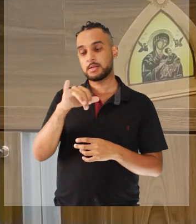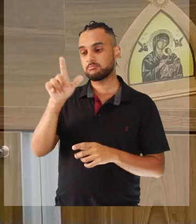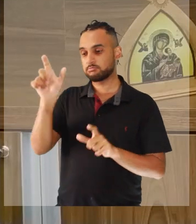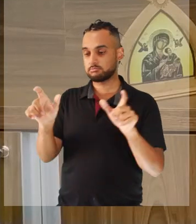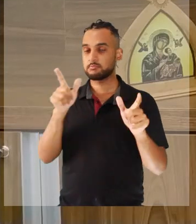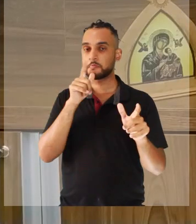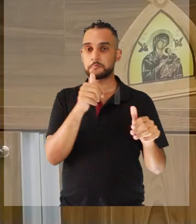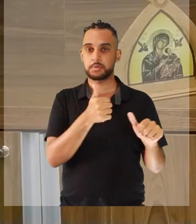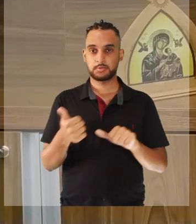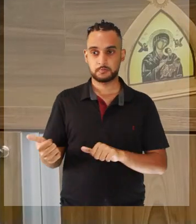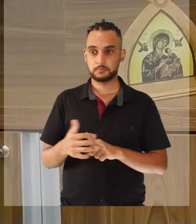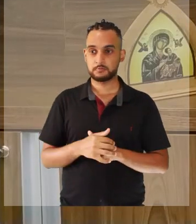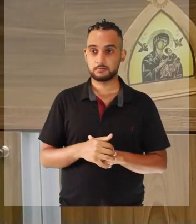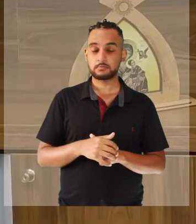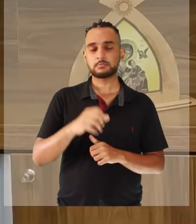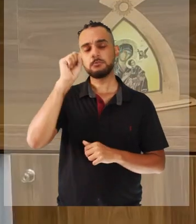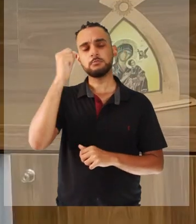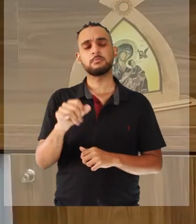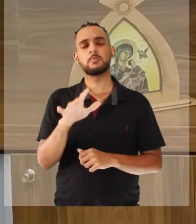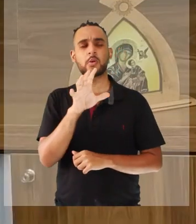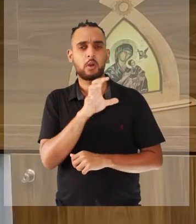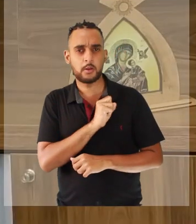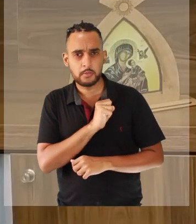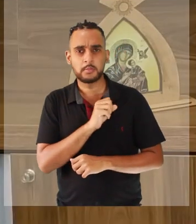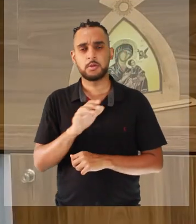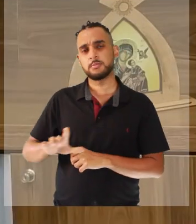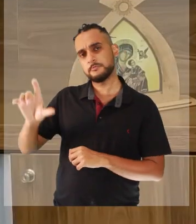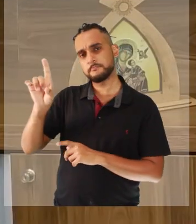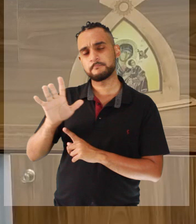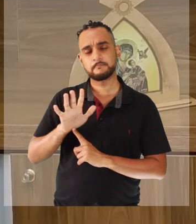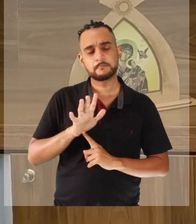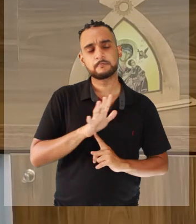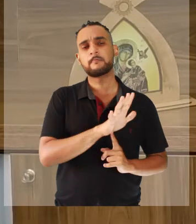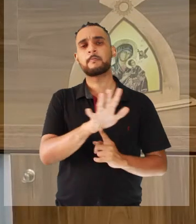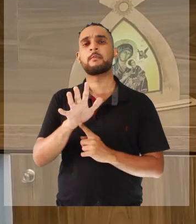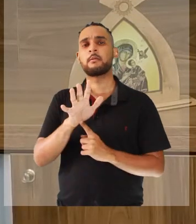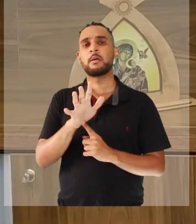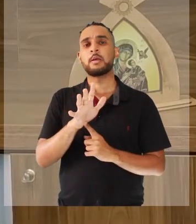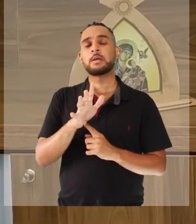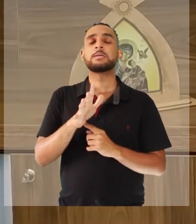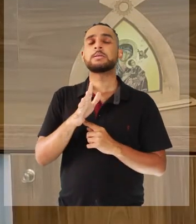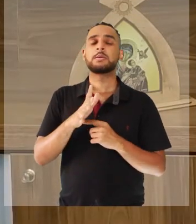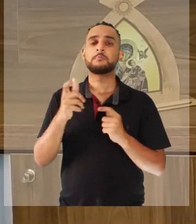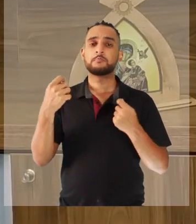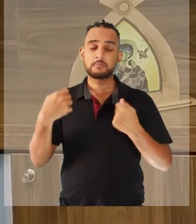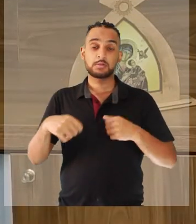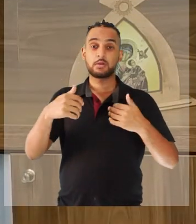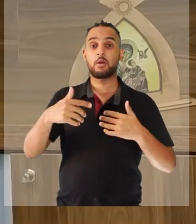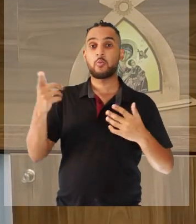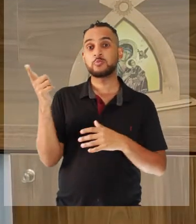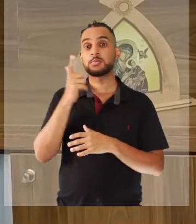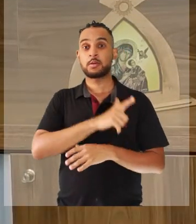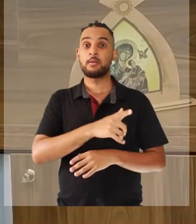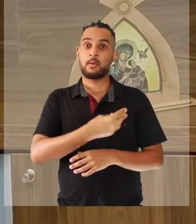quando é celebrado entre dois batizados. Um sacramento que tem esse amor de Deus de tal modo expresso,